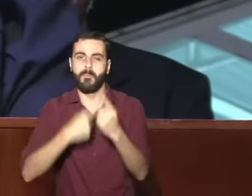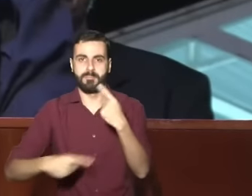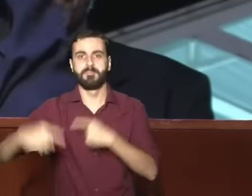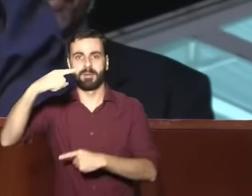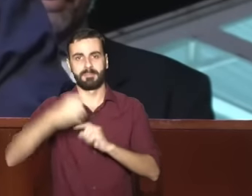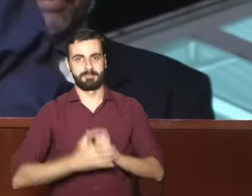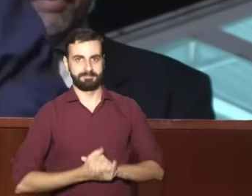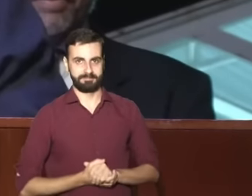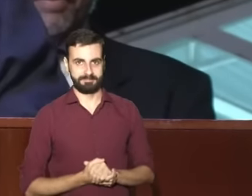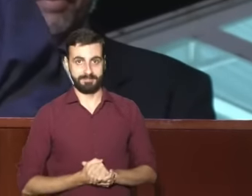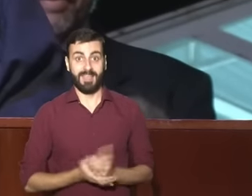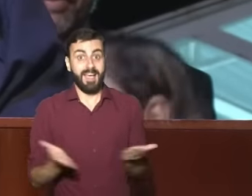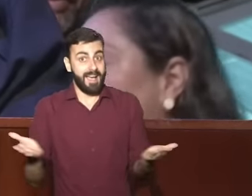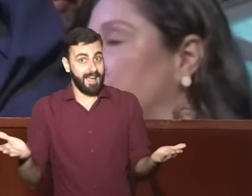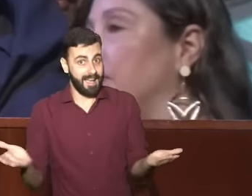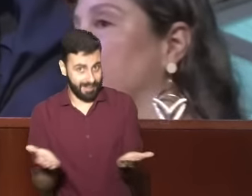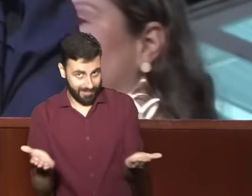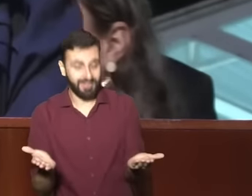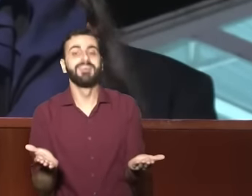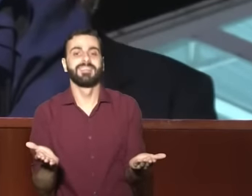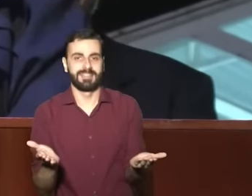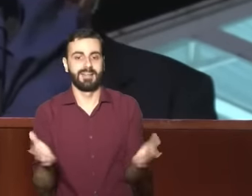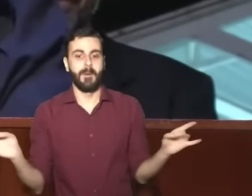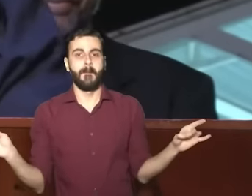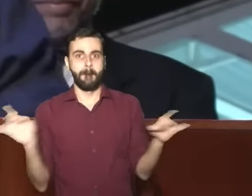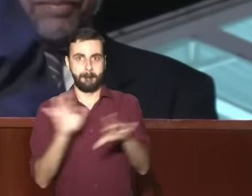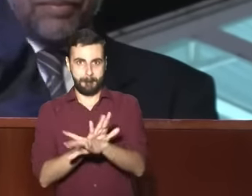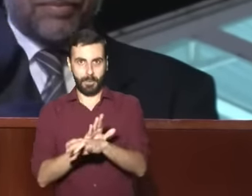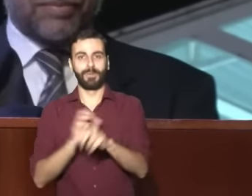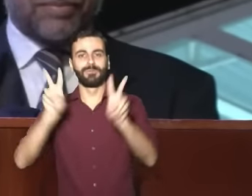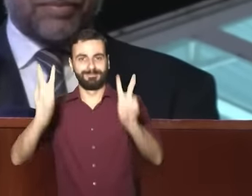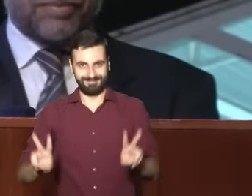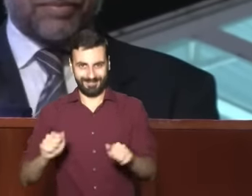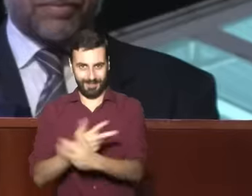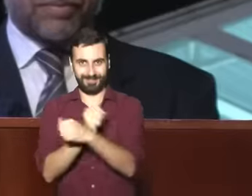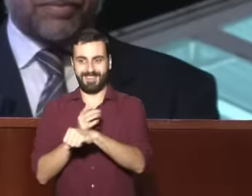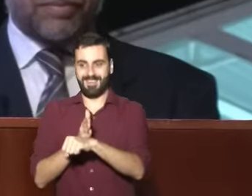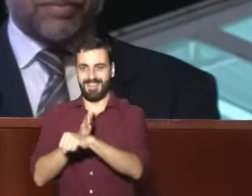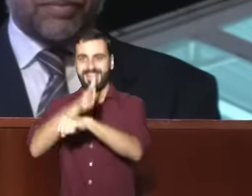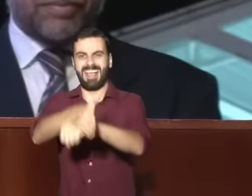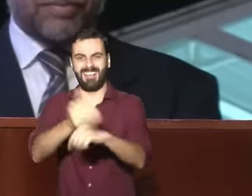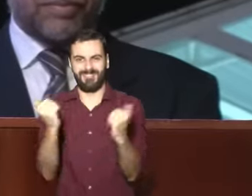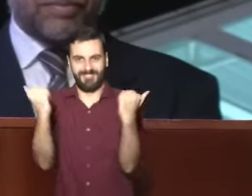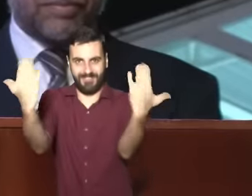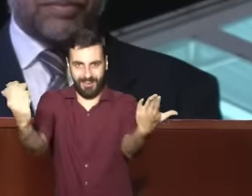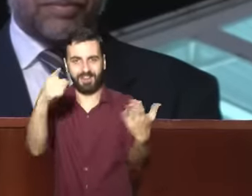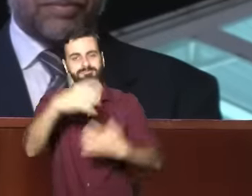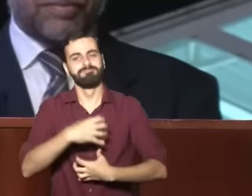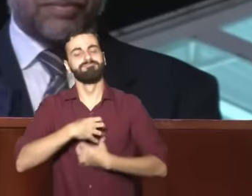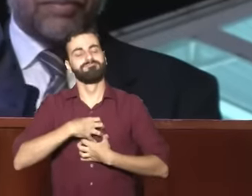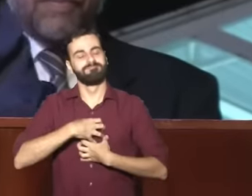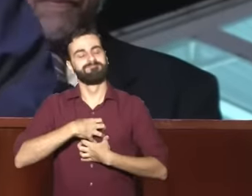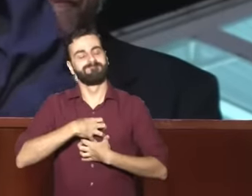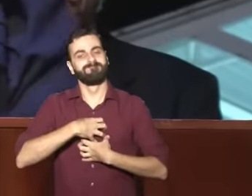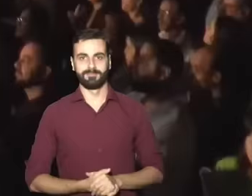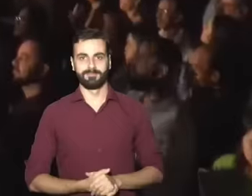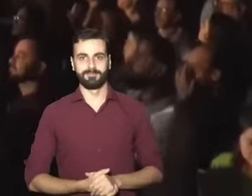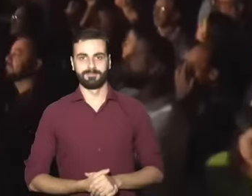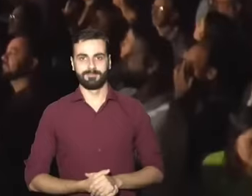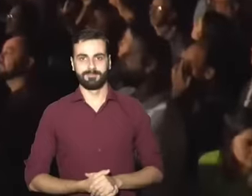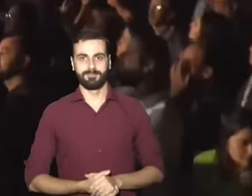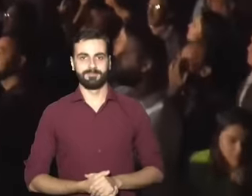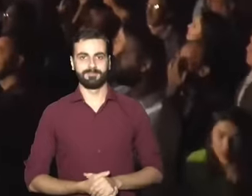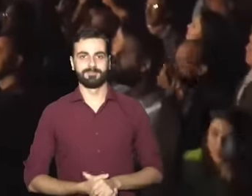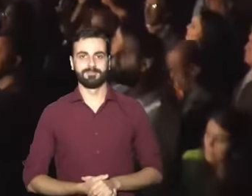promissor e que agora, ao sair e atravessar as quatro pilastras, os sentimentos que nos acompanham...